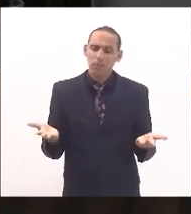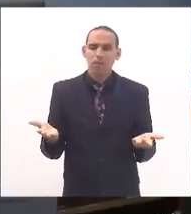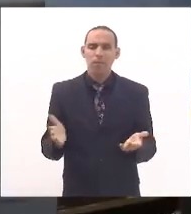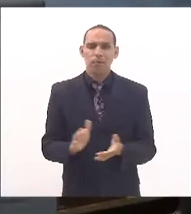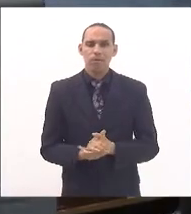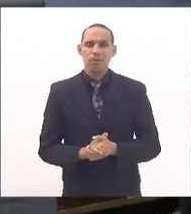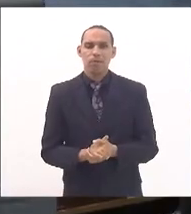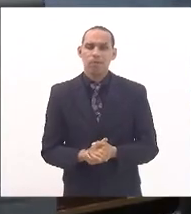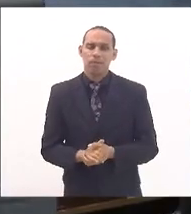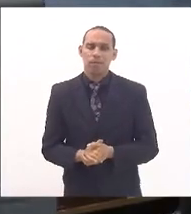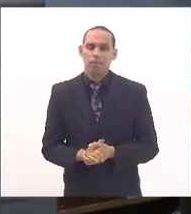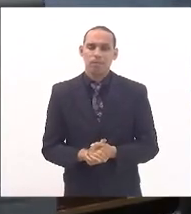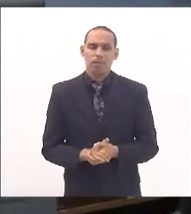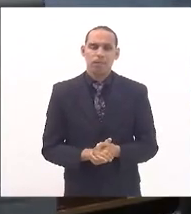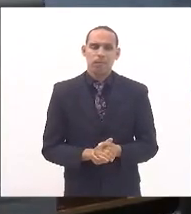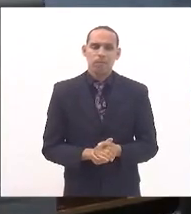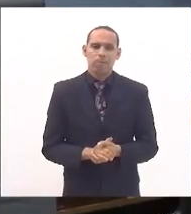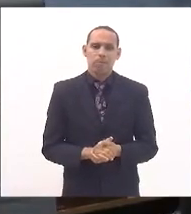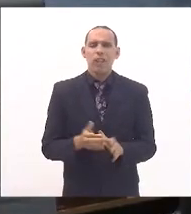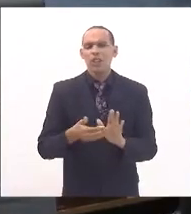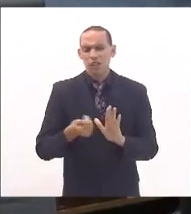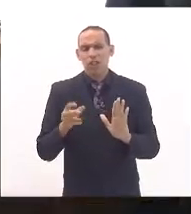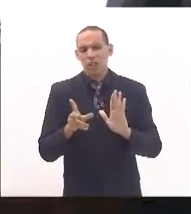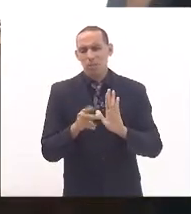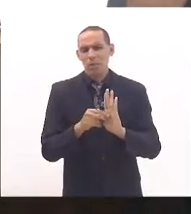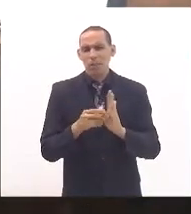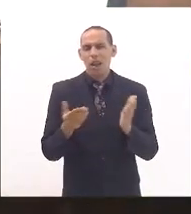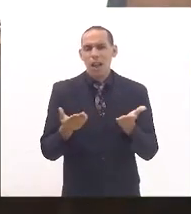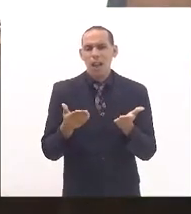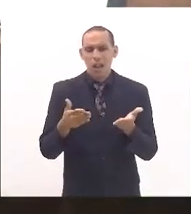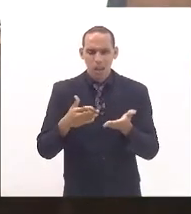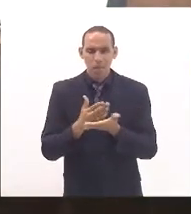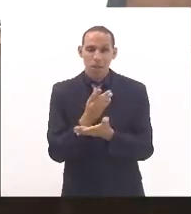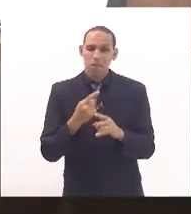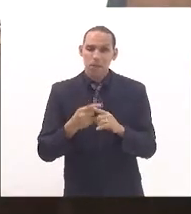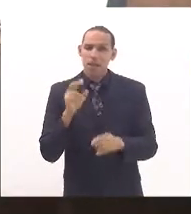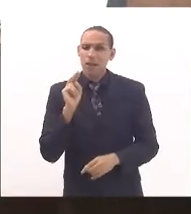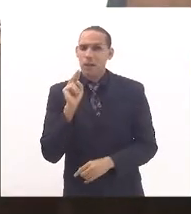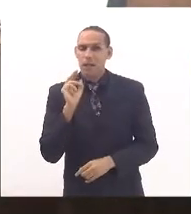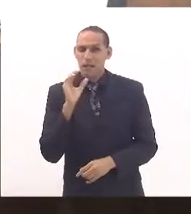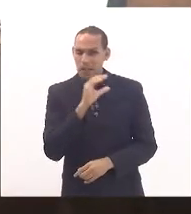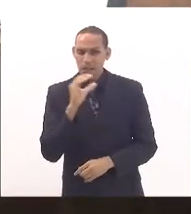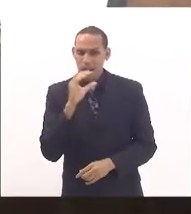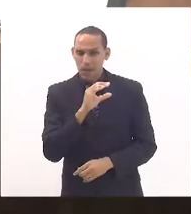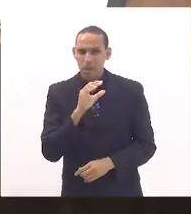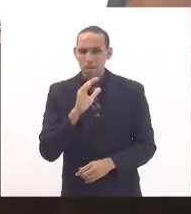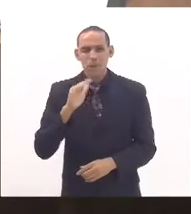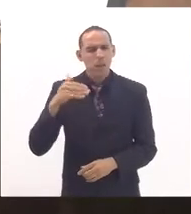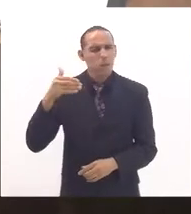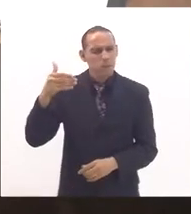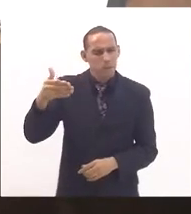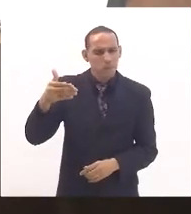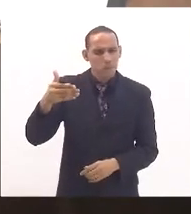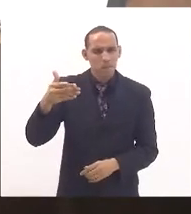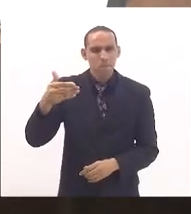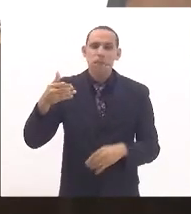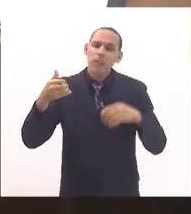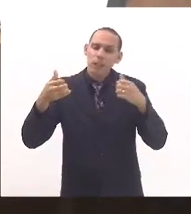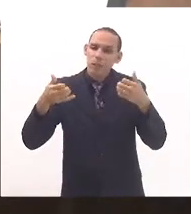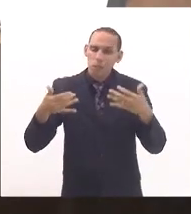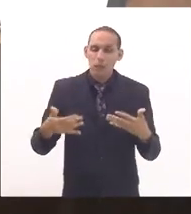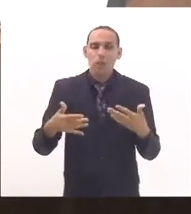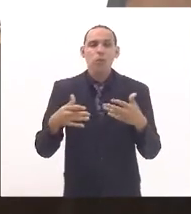A gente tira a emenda, passa agora por causa da emergência. E, mais adiante, a gente explica